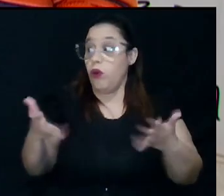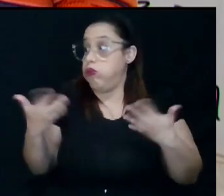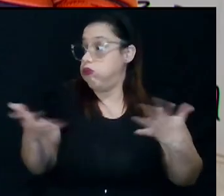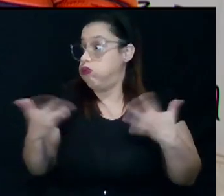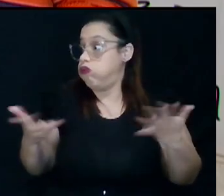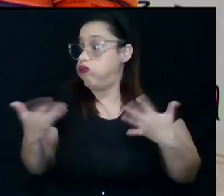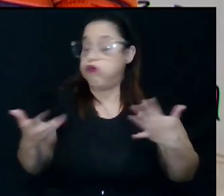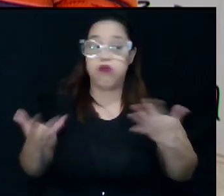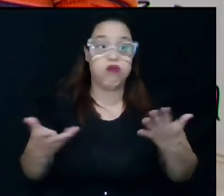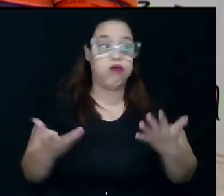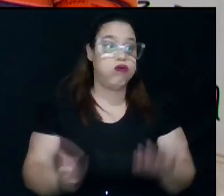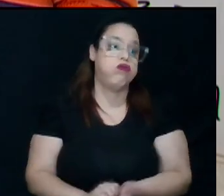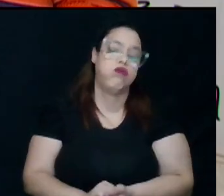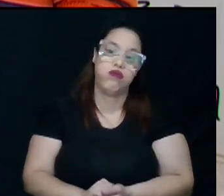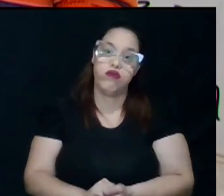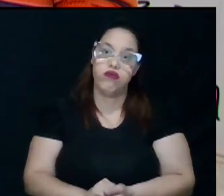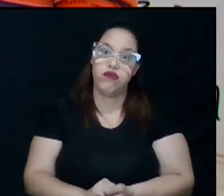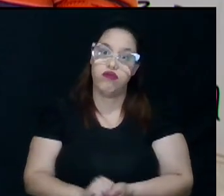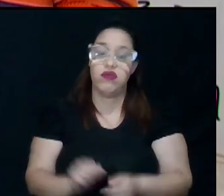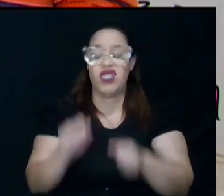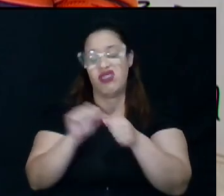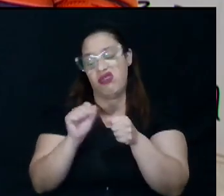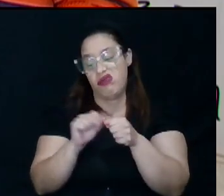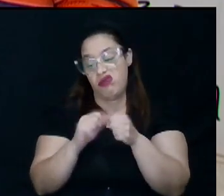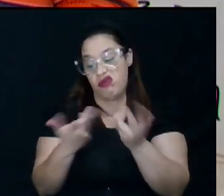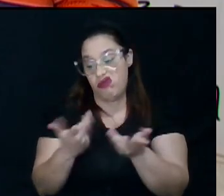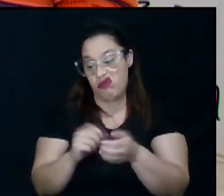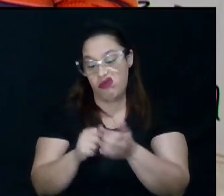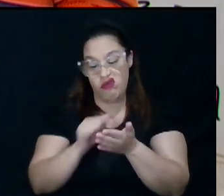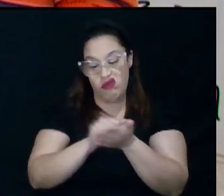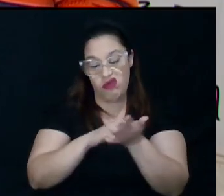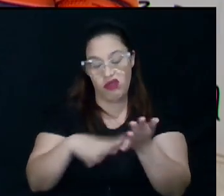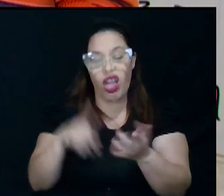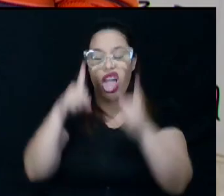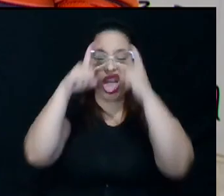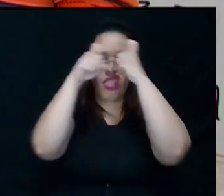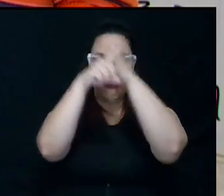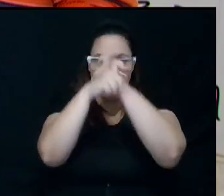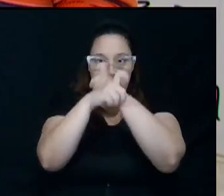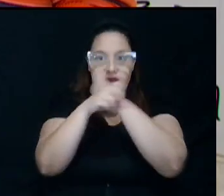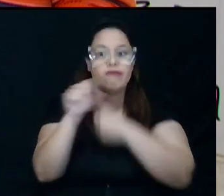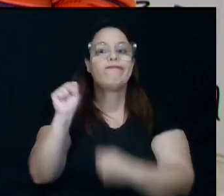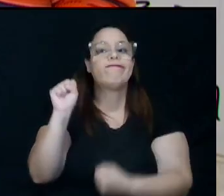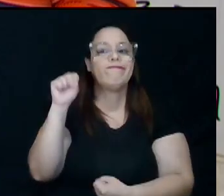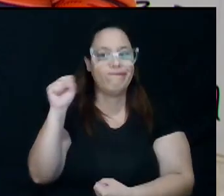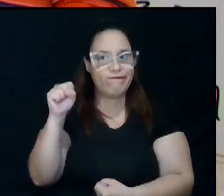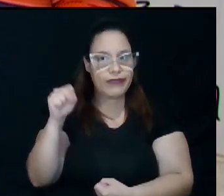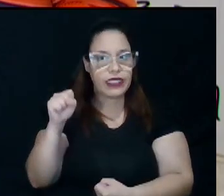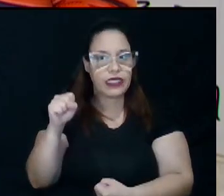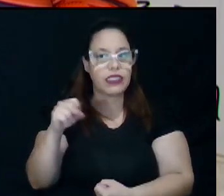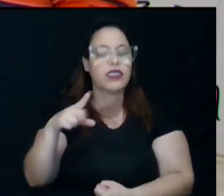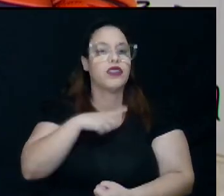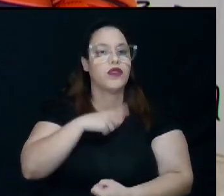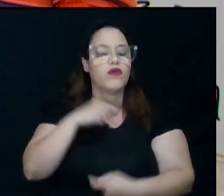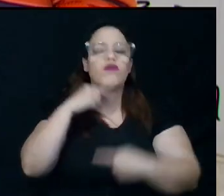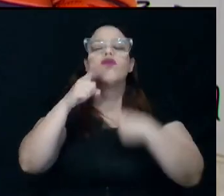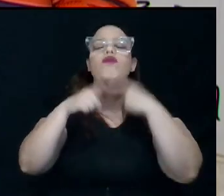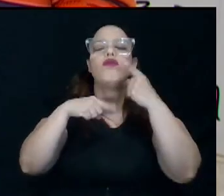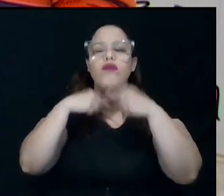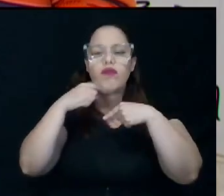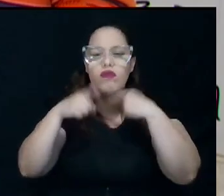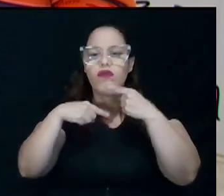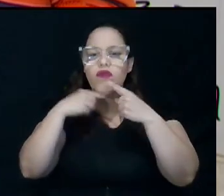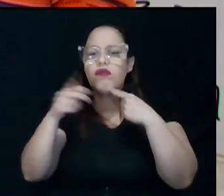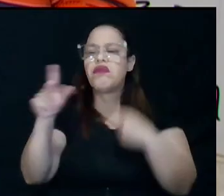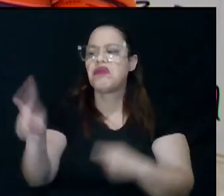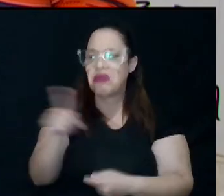porque tem que ser feito. Às vezes o exercício é difícil, sim, mas a gente tem que tentar tirar as dúvidas com o professor, buscar as